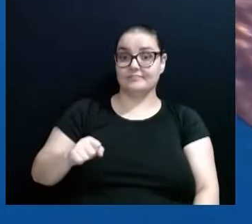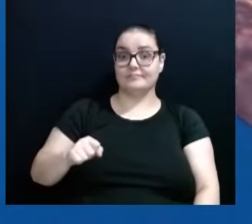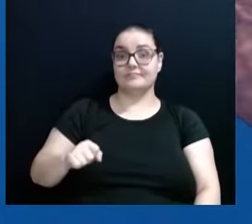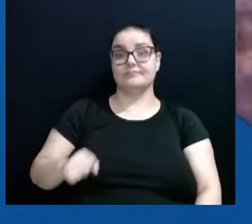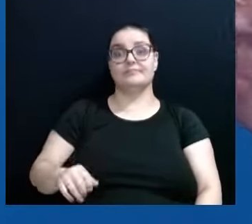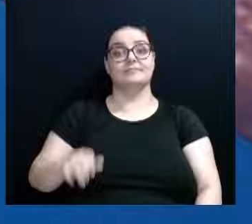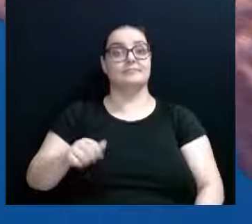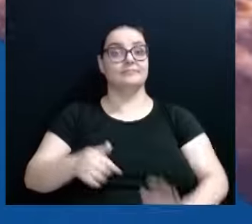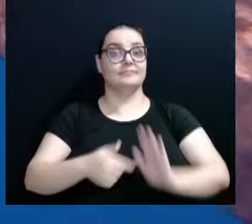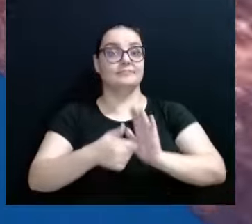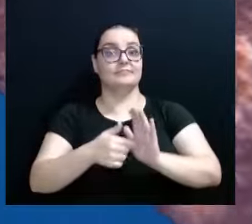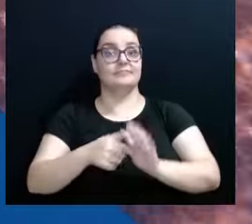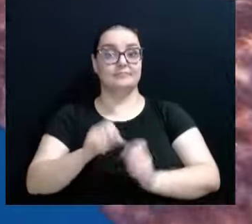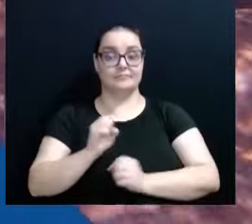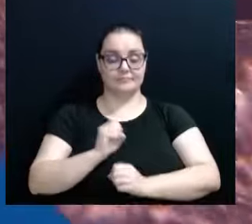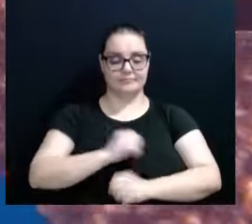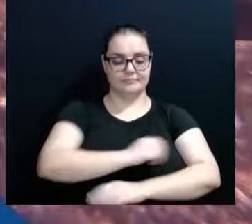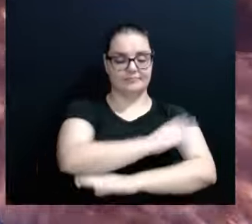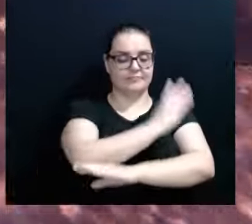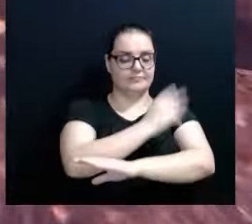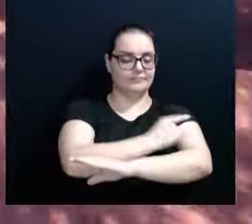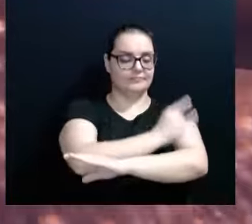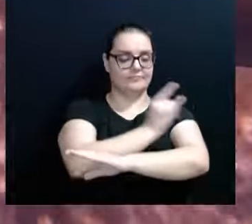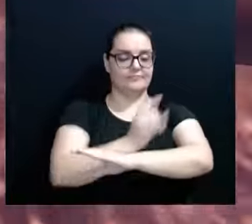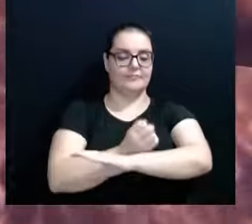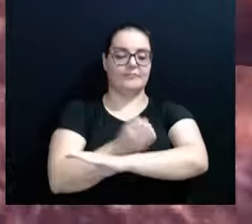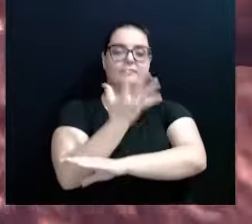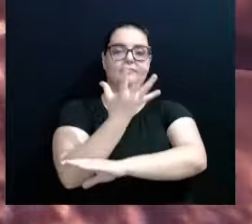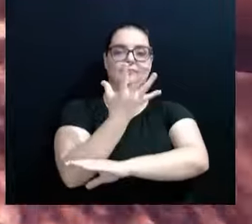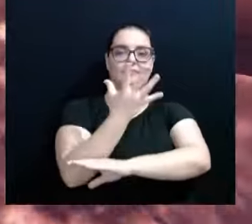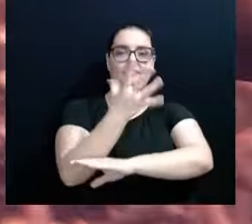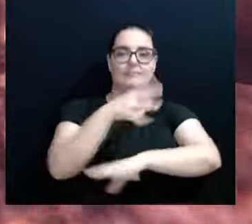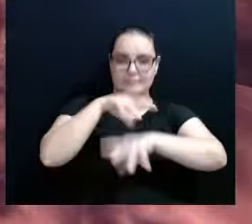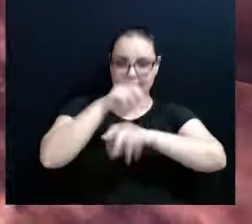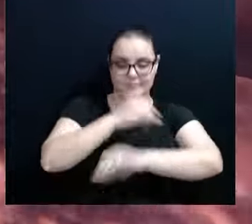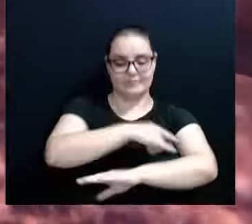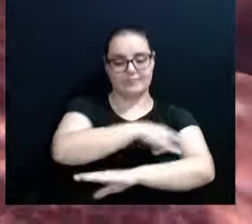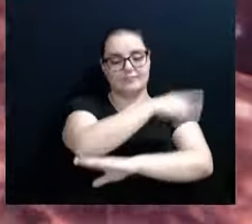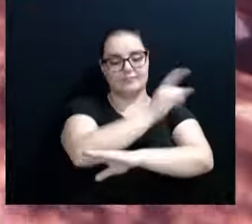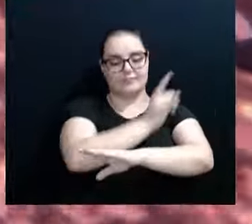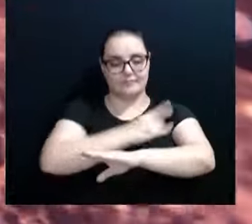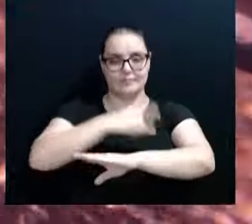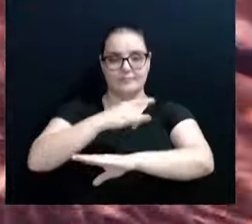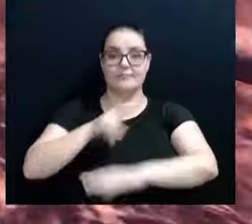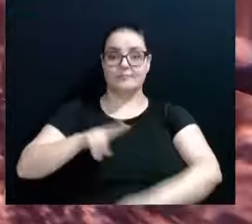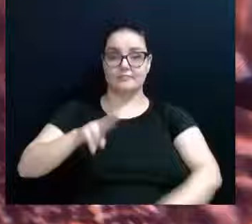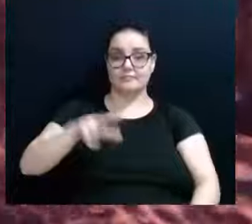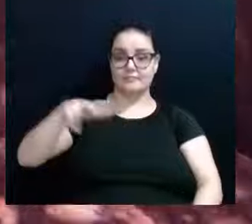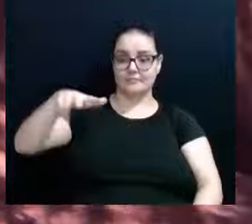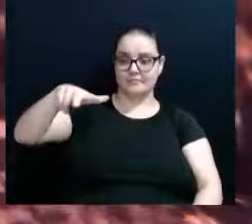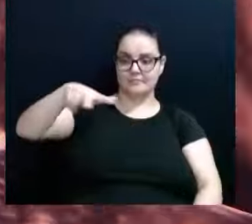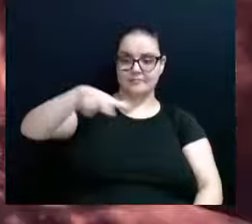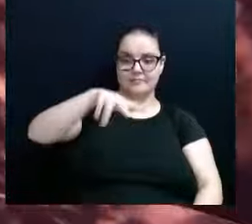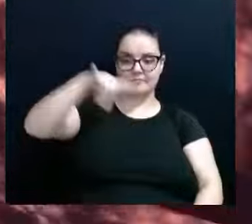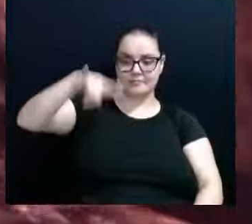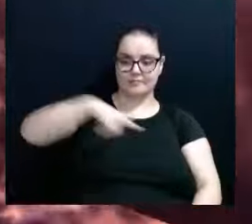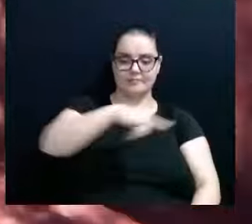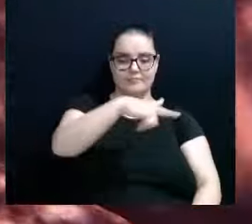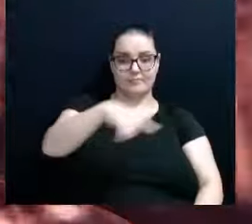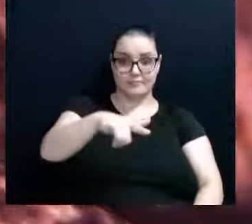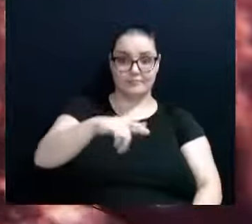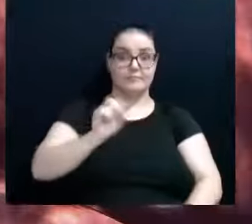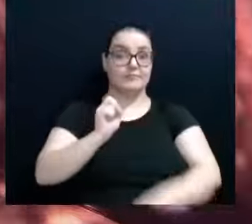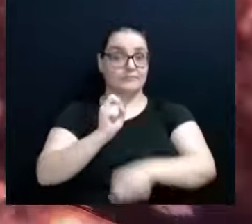vírus, altamente infeccioso e potencialmente letal para mamíferos marinhos, foi identificado através de uma